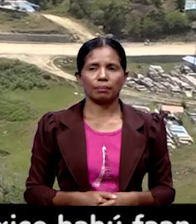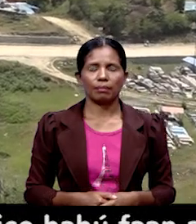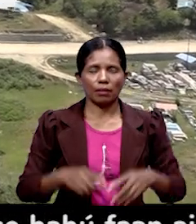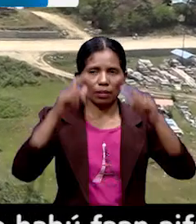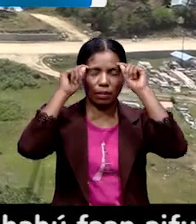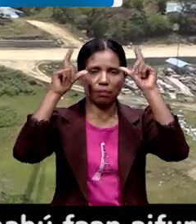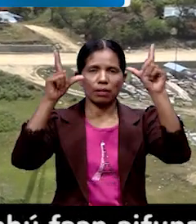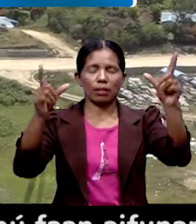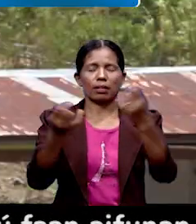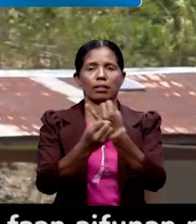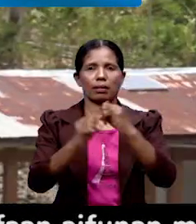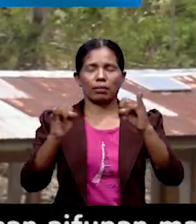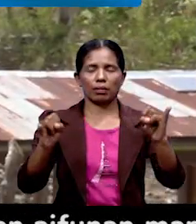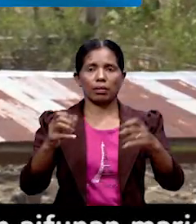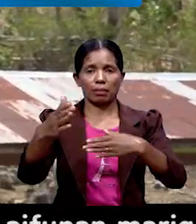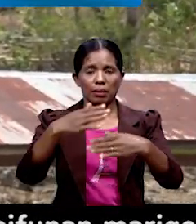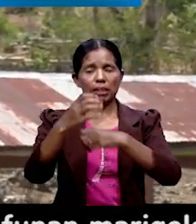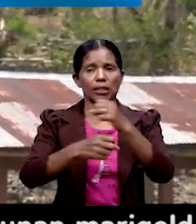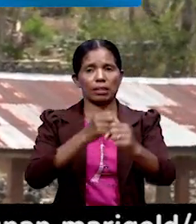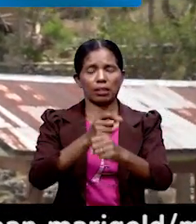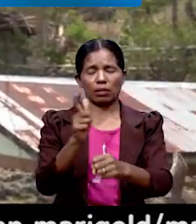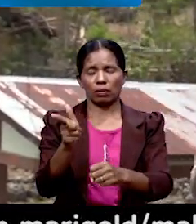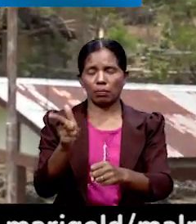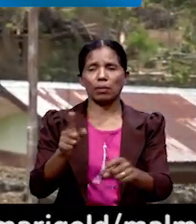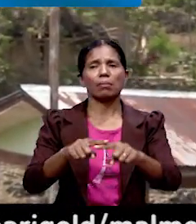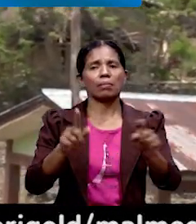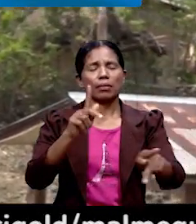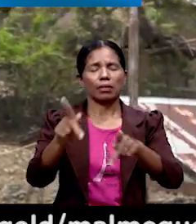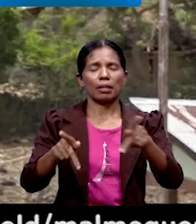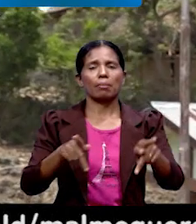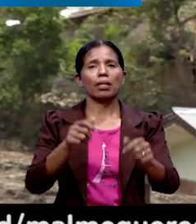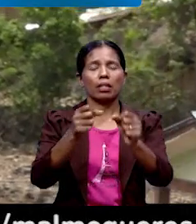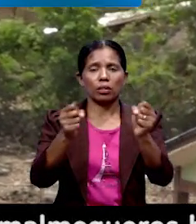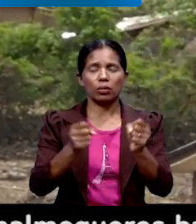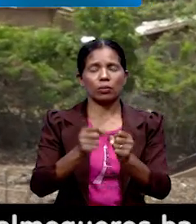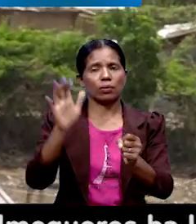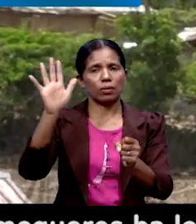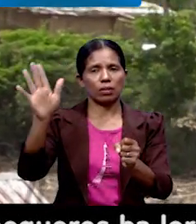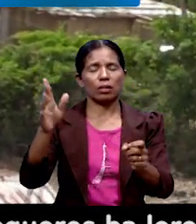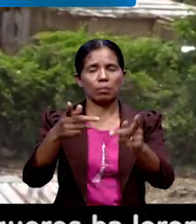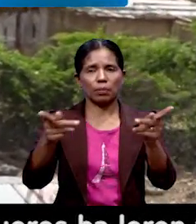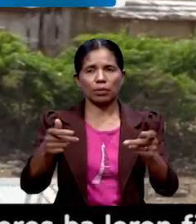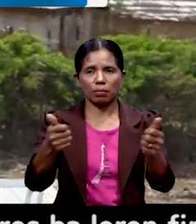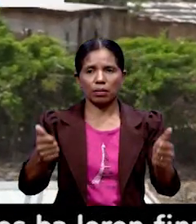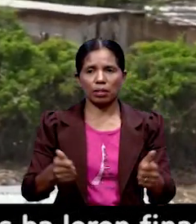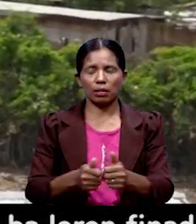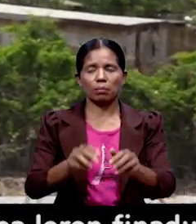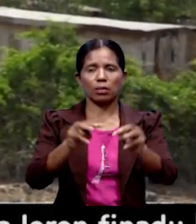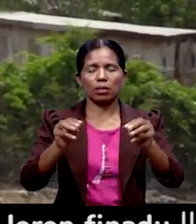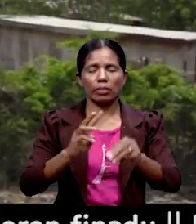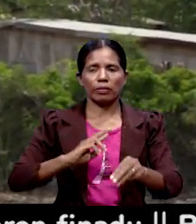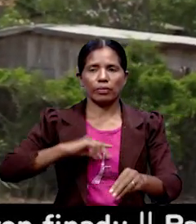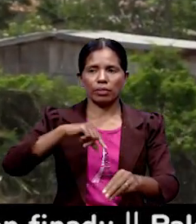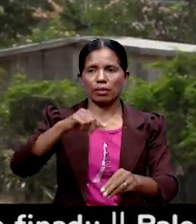Timor-Leste o Kunan Besik Tinan Ruanulu, mai be comunidade ia Suku Lima ia Postu Administrativu Ossu, município Viqueque,